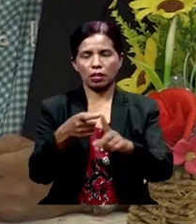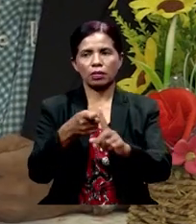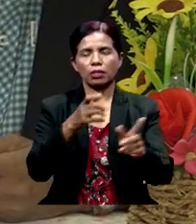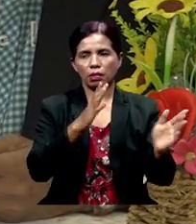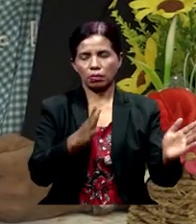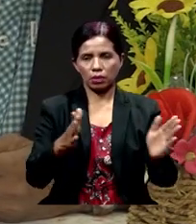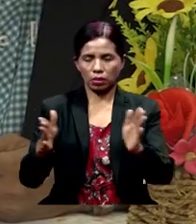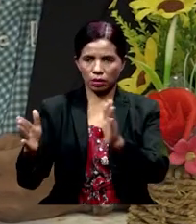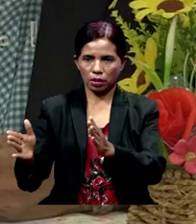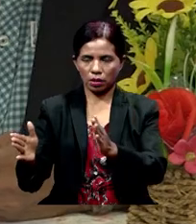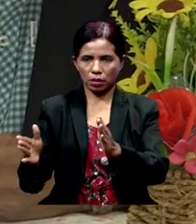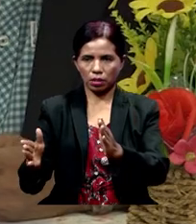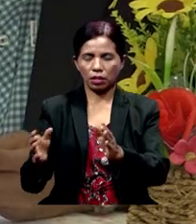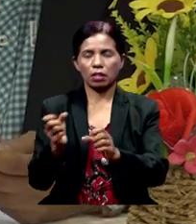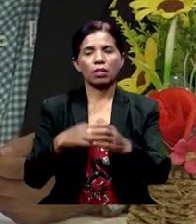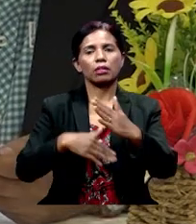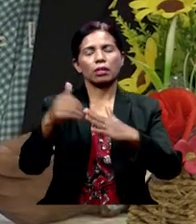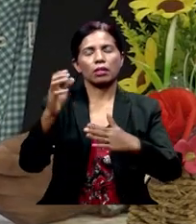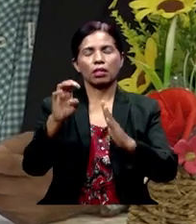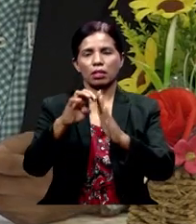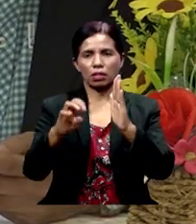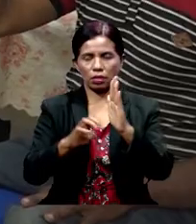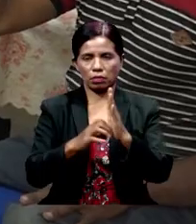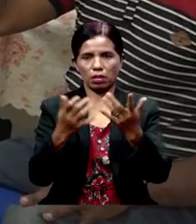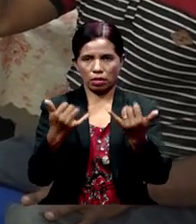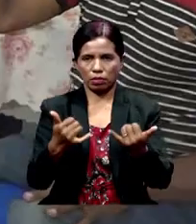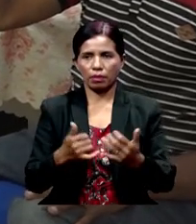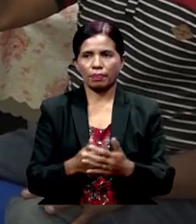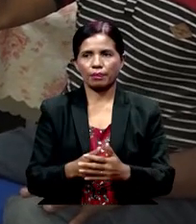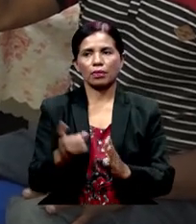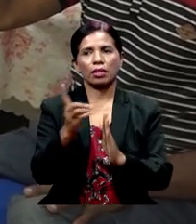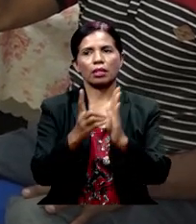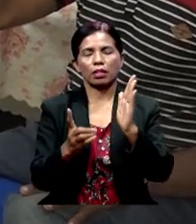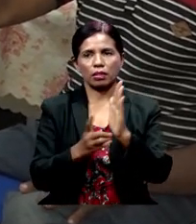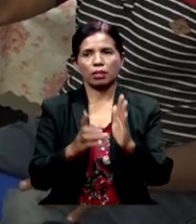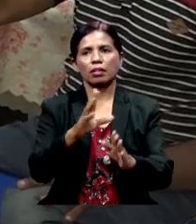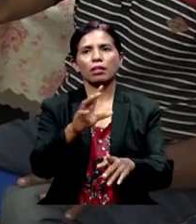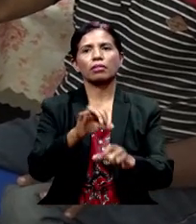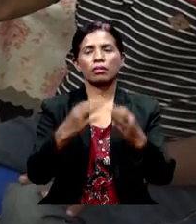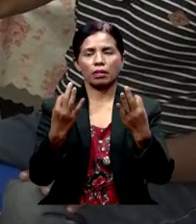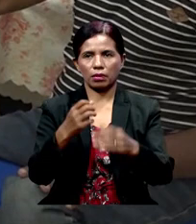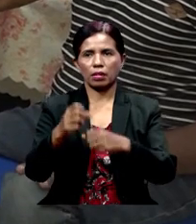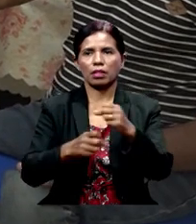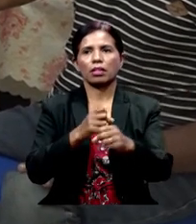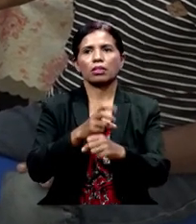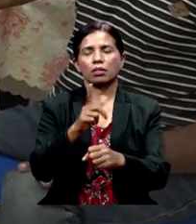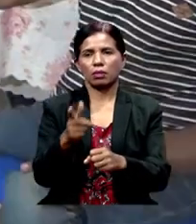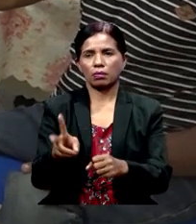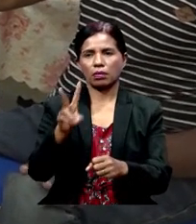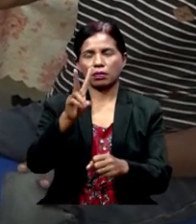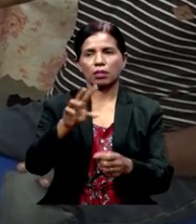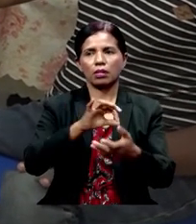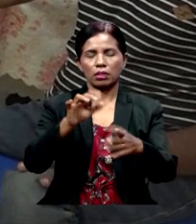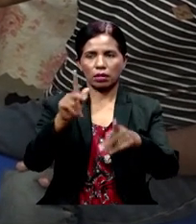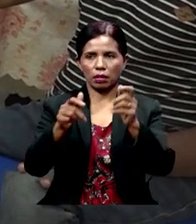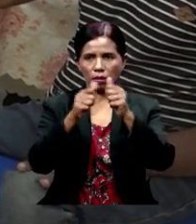processo de construção de Estado na nação e de agora não. Tu ir dar o censo de uma caim e a tinarim um rua recém rua, resisto ema